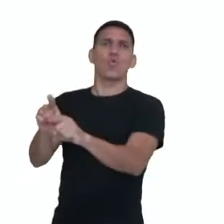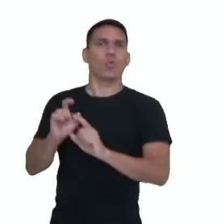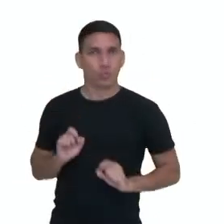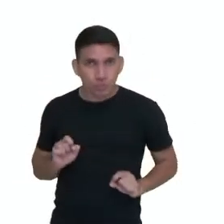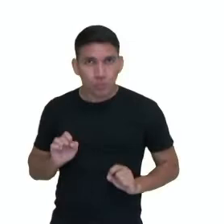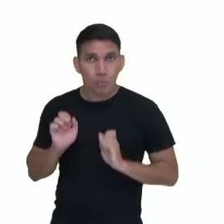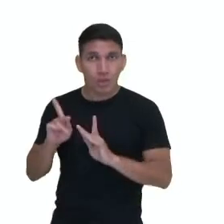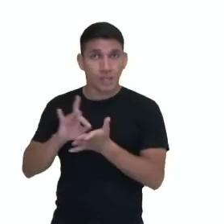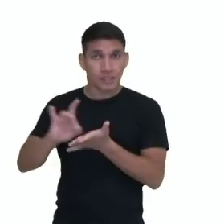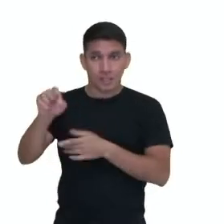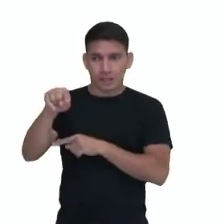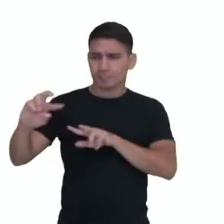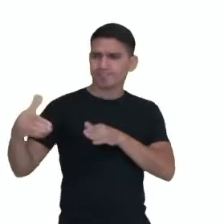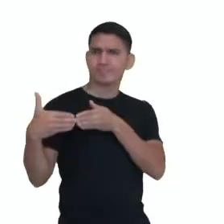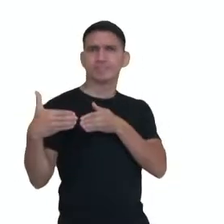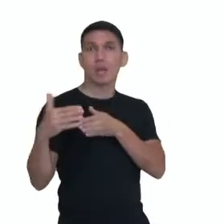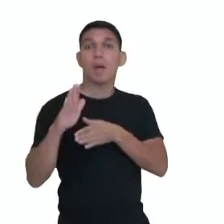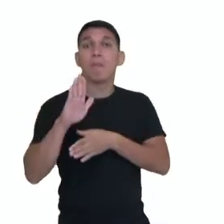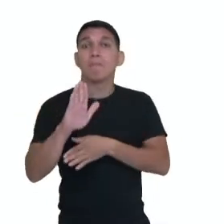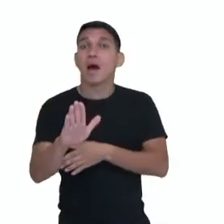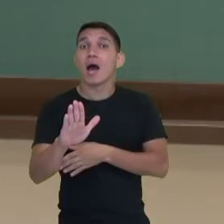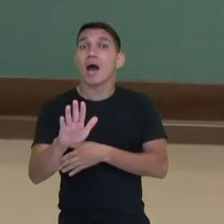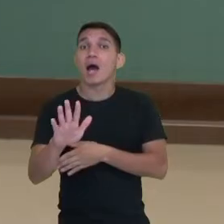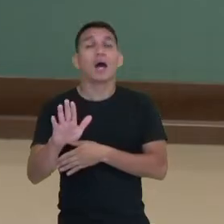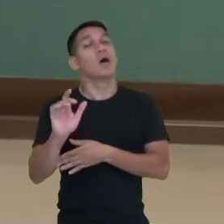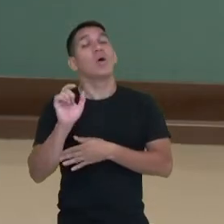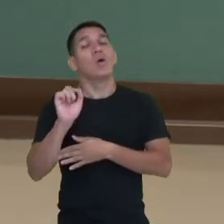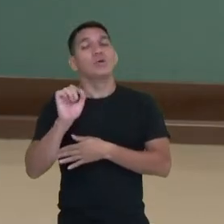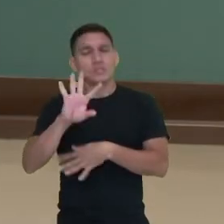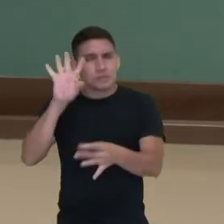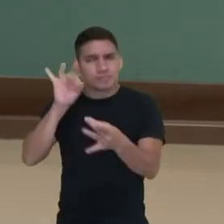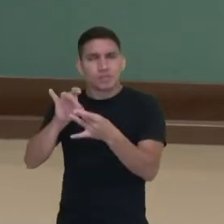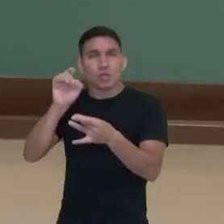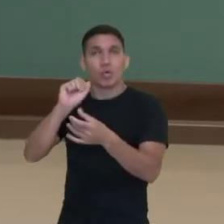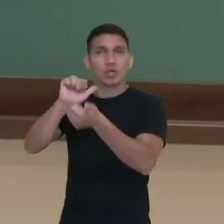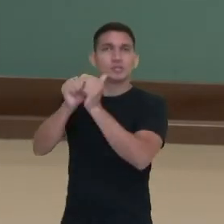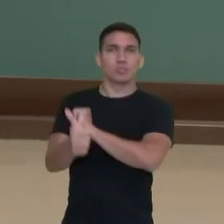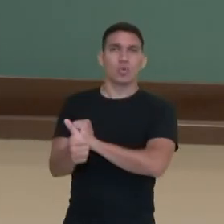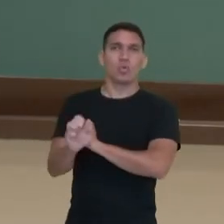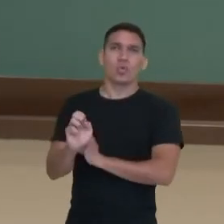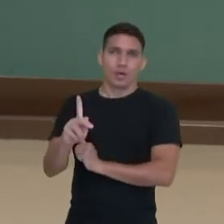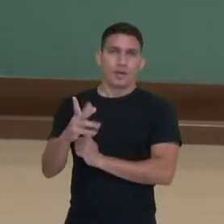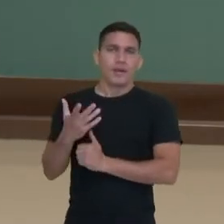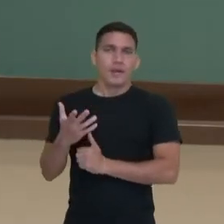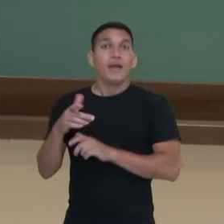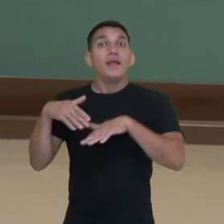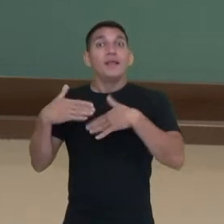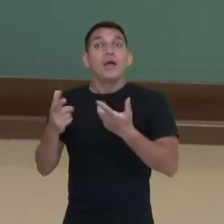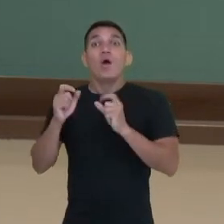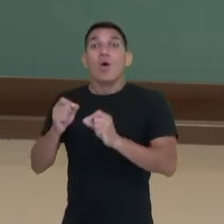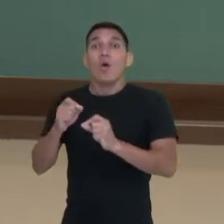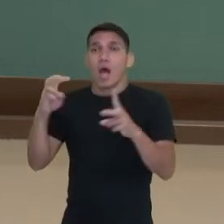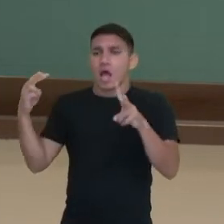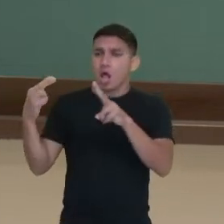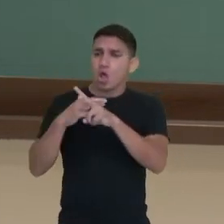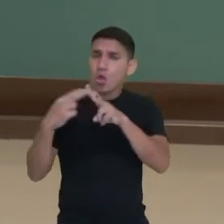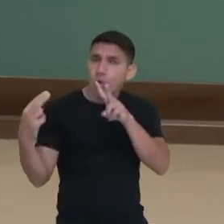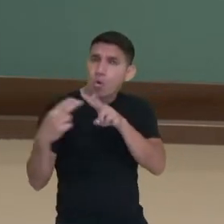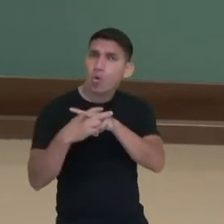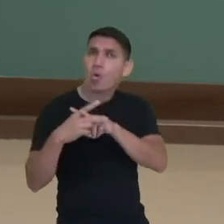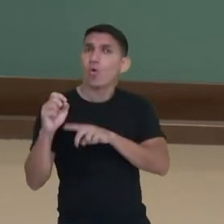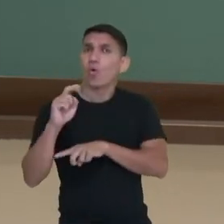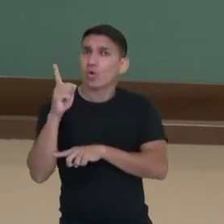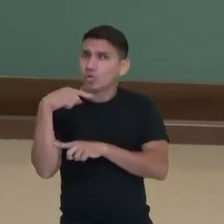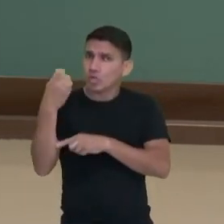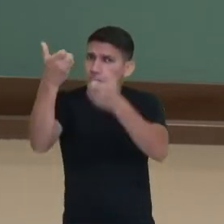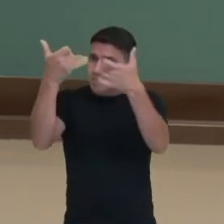adversário, mas pelo esporte exatamente, certo? Então, as lutas, aquilo que a gente chama